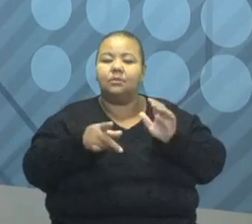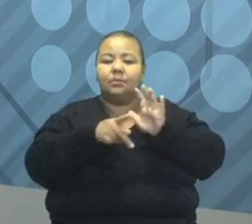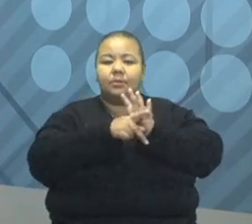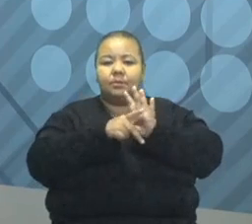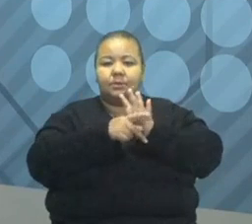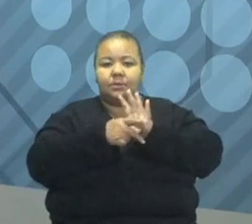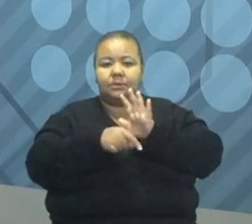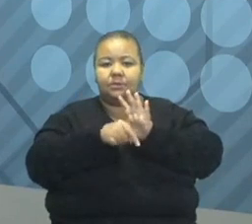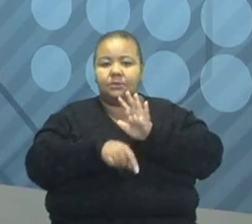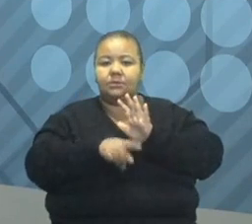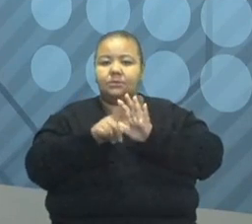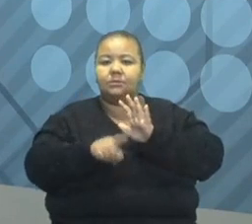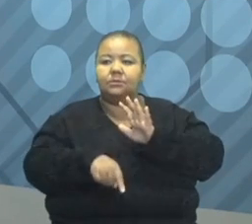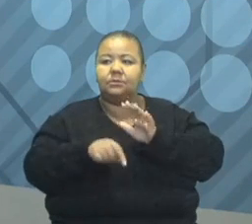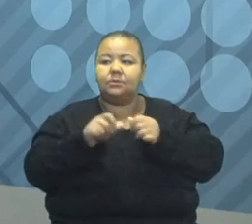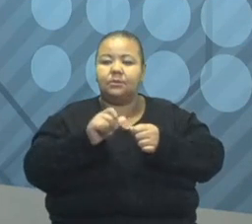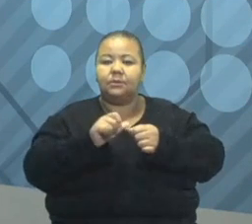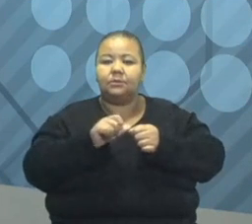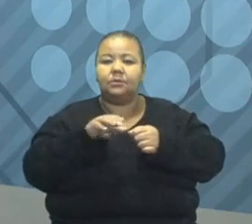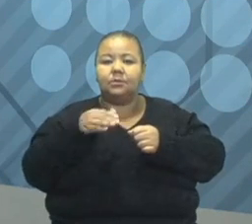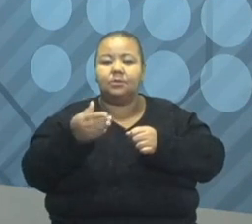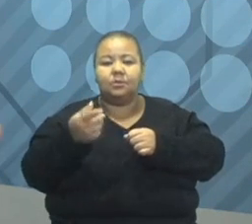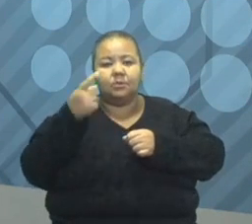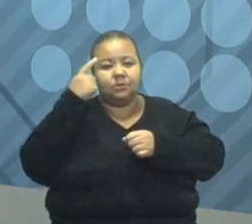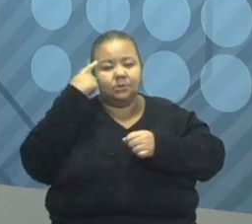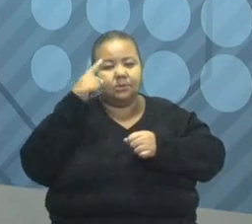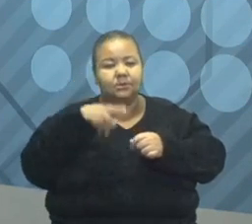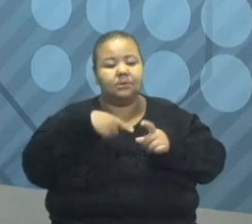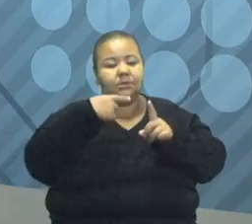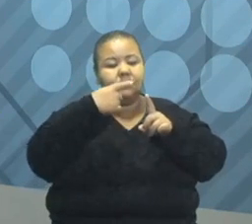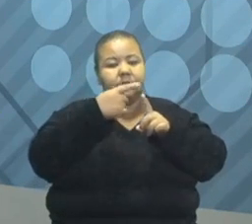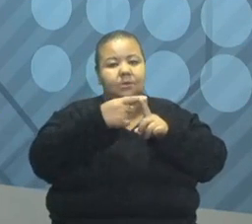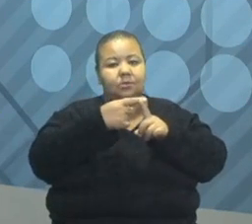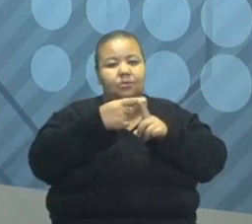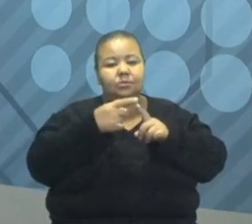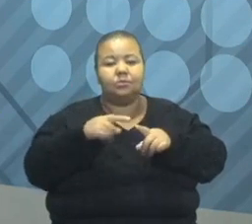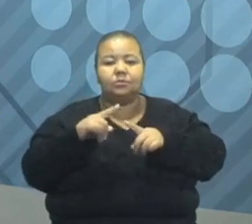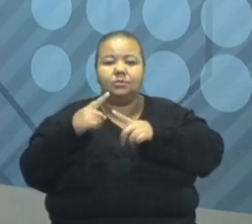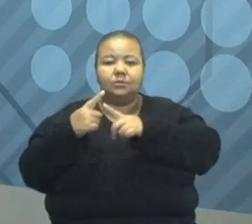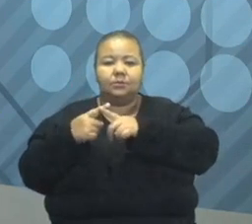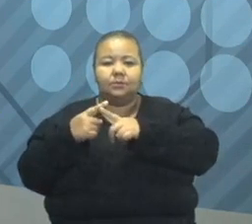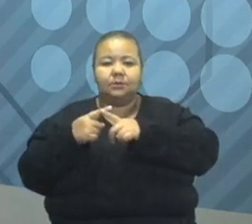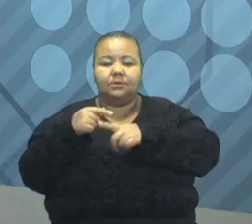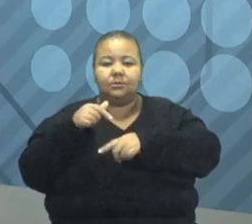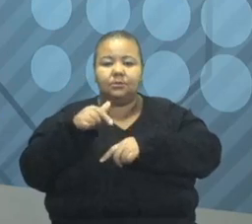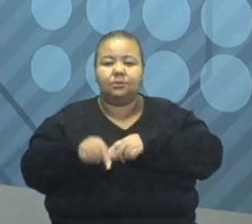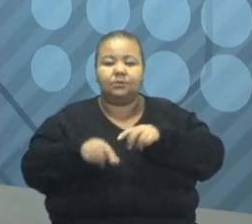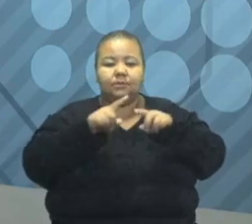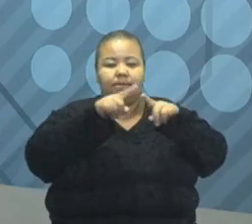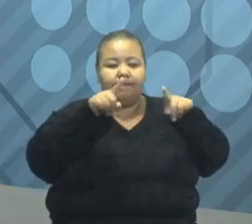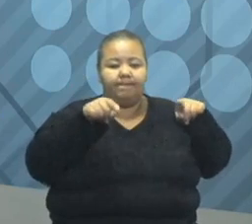propriedades operatórias quando nós pensamos na adição e na multiplicação de